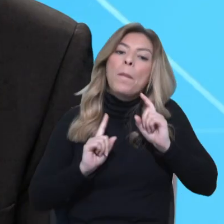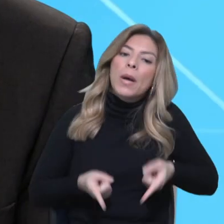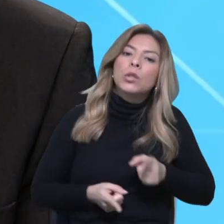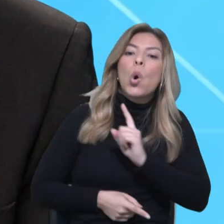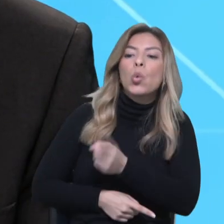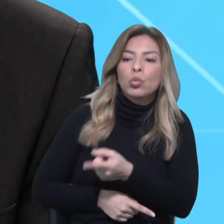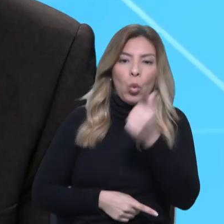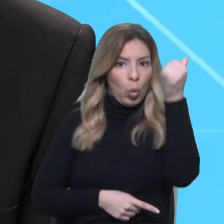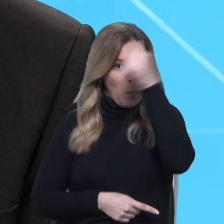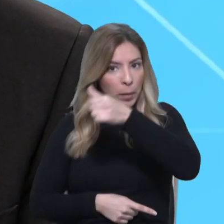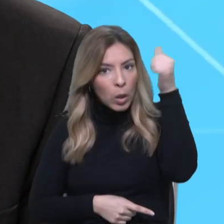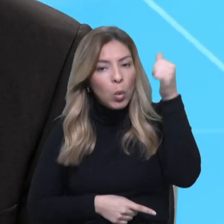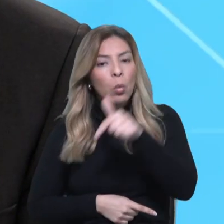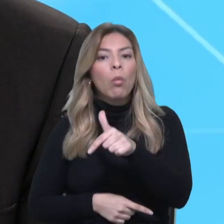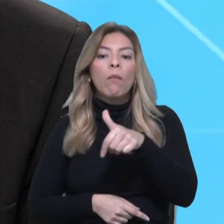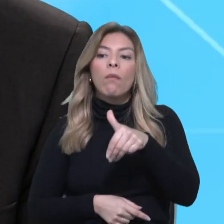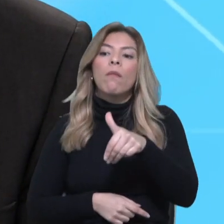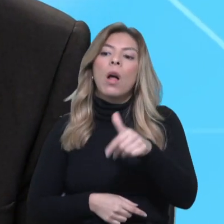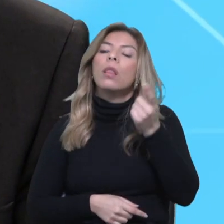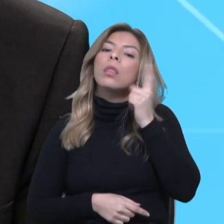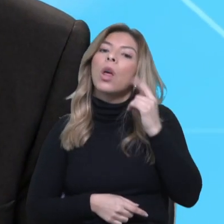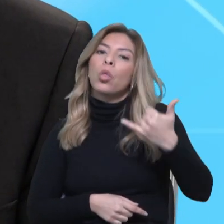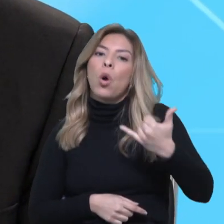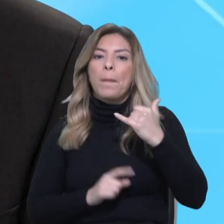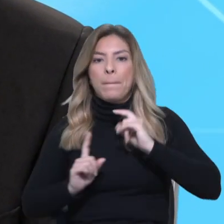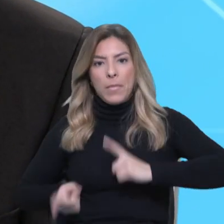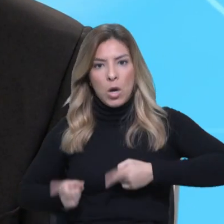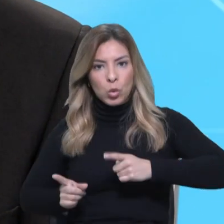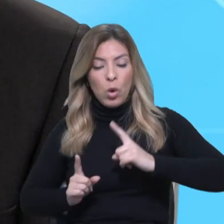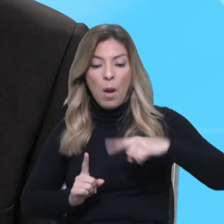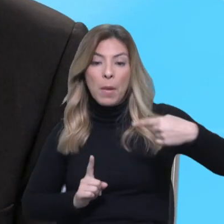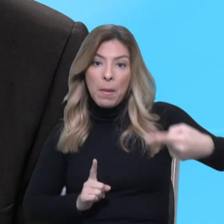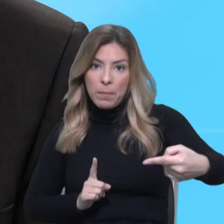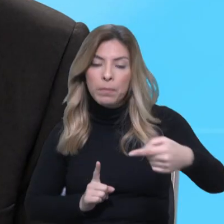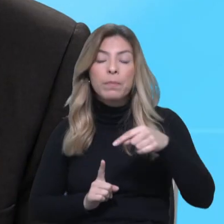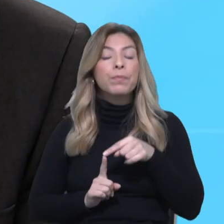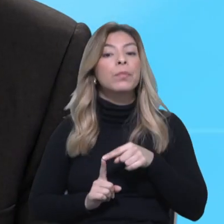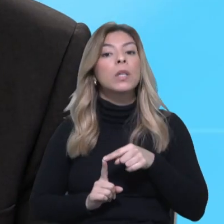domingo, dia 2 de março, depois de amanhã, com